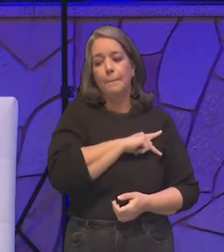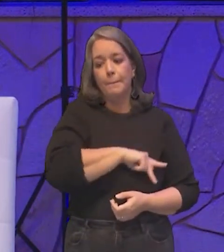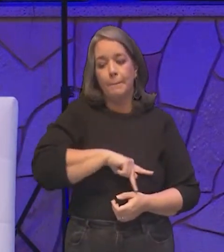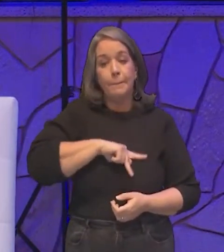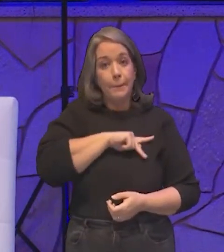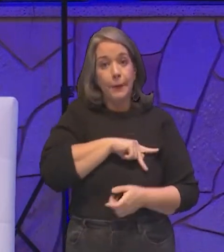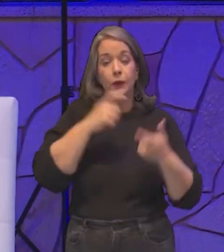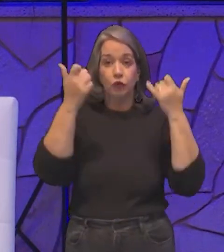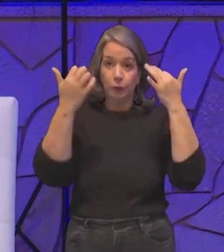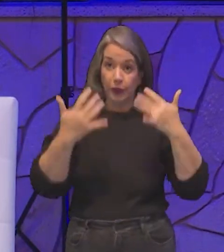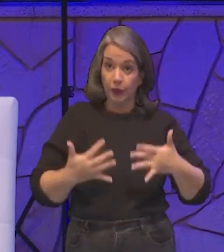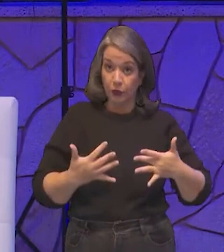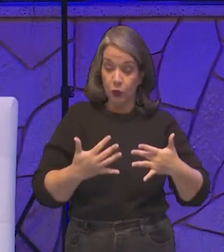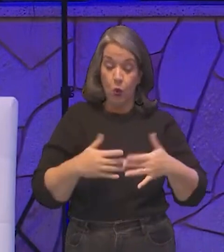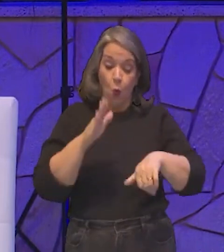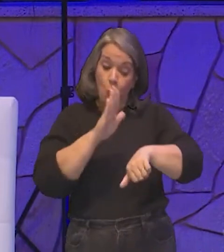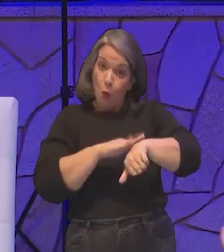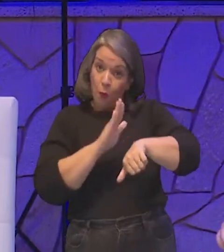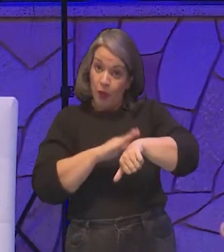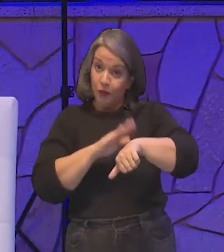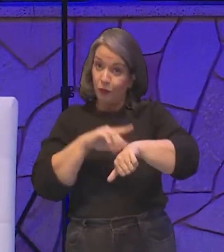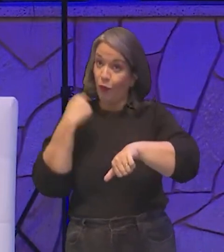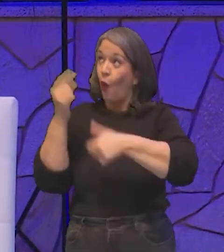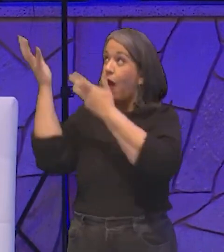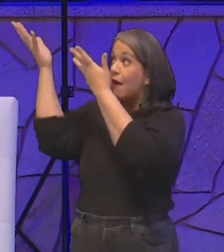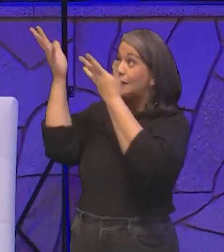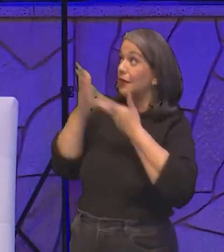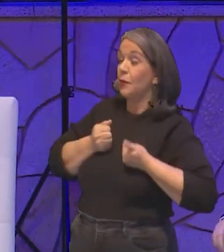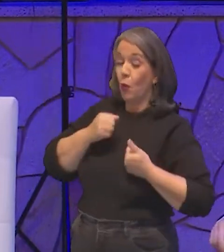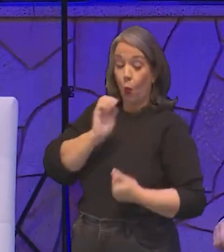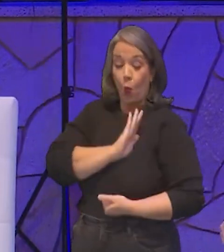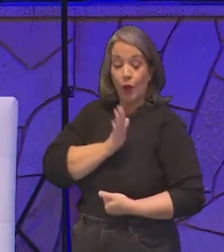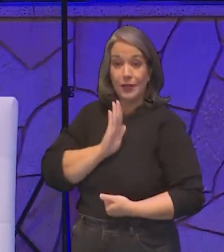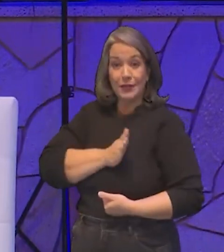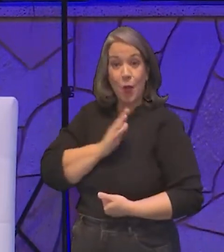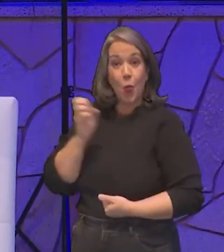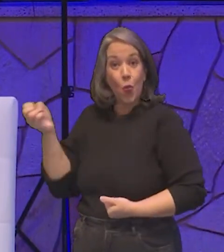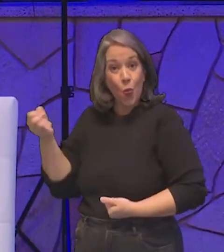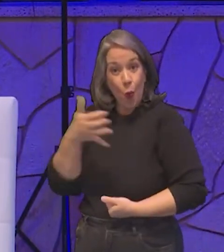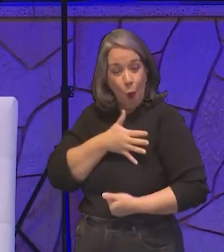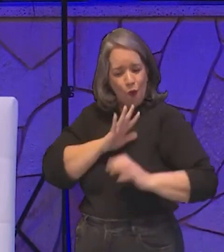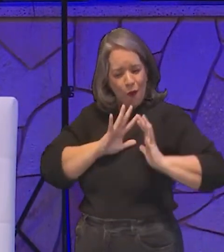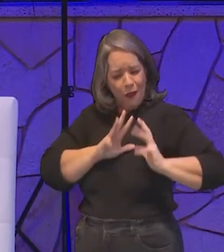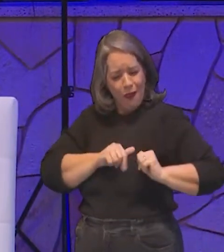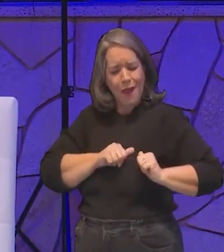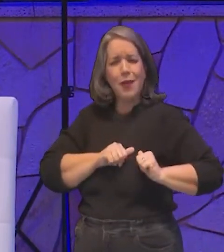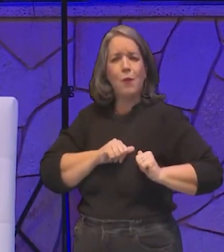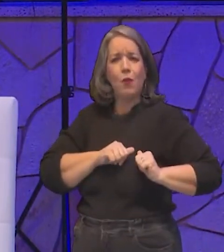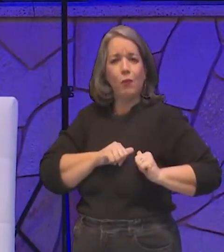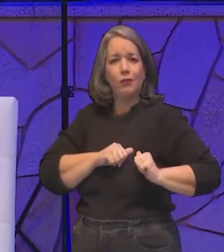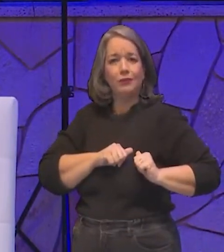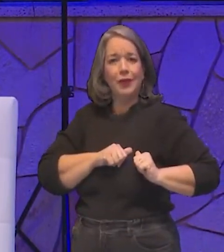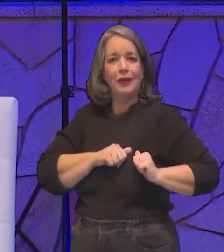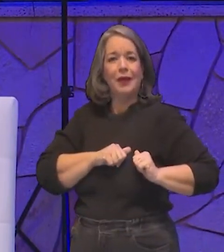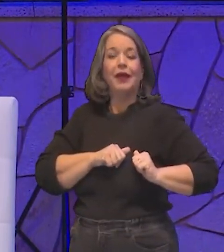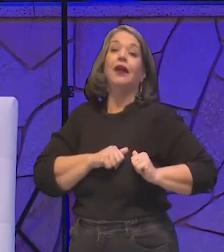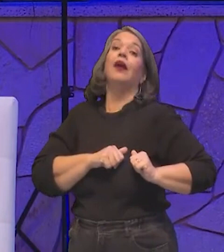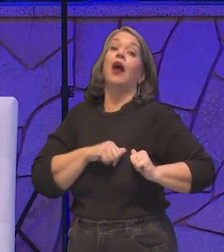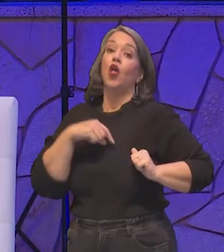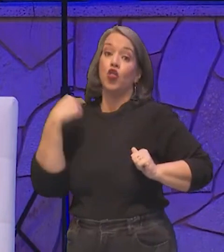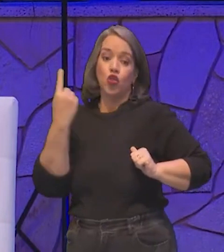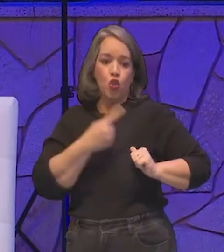nós recebemos um novo coração de Deus, não somos mais nós quem vivemos, mas Cristo agora vive em